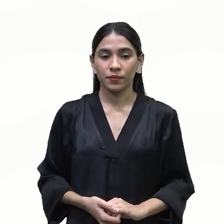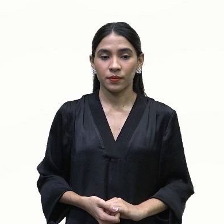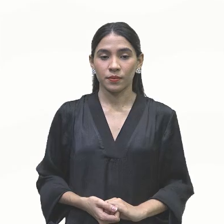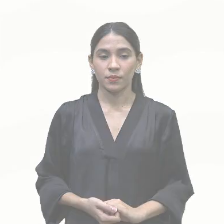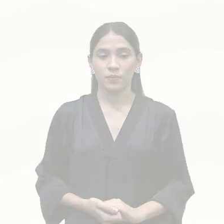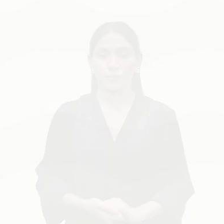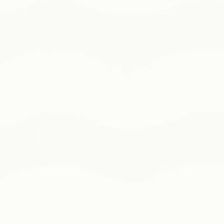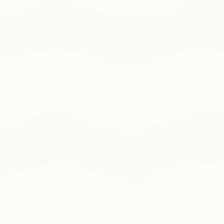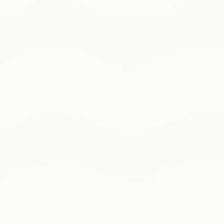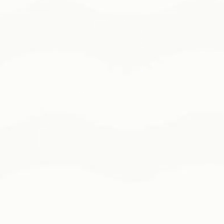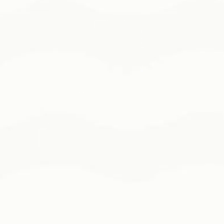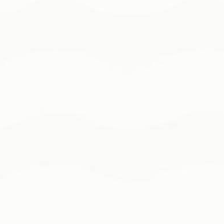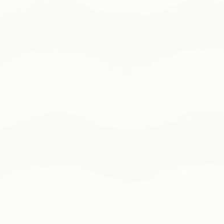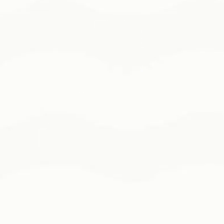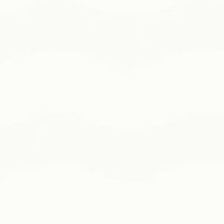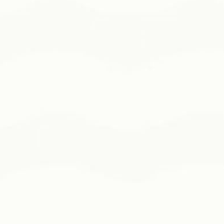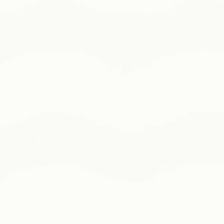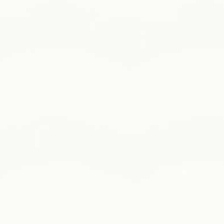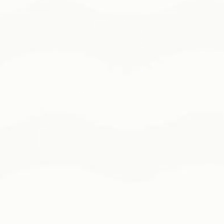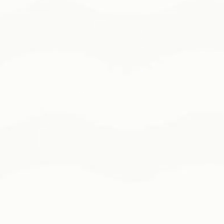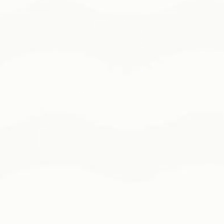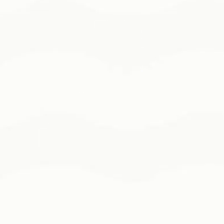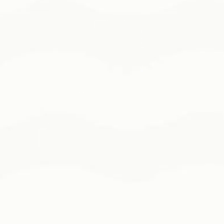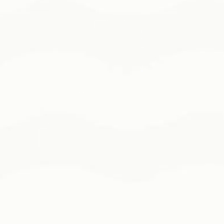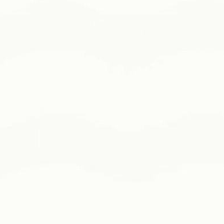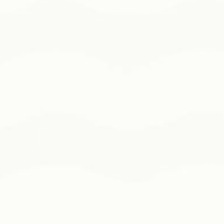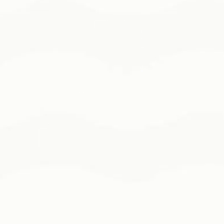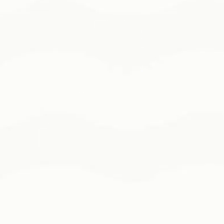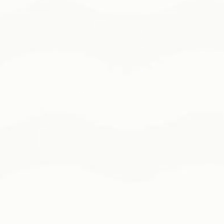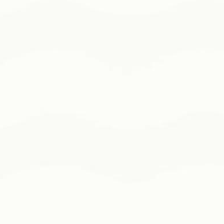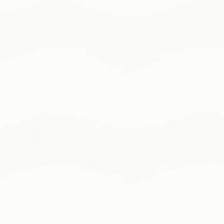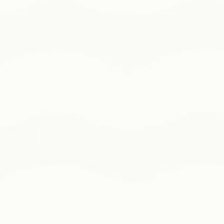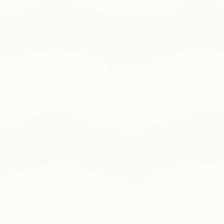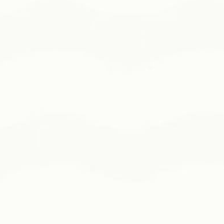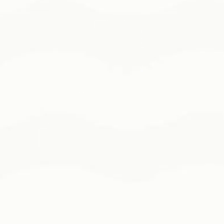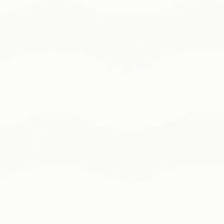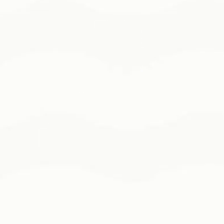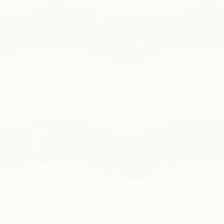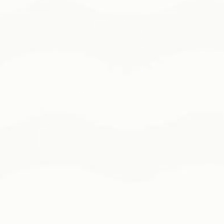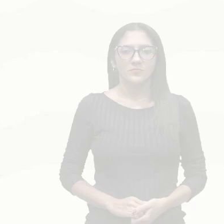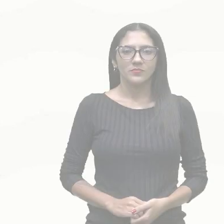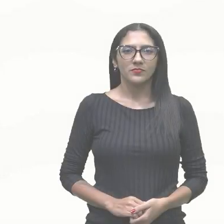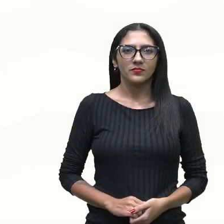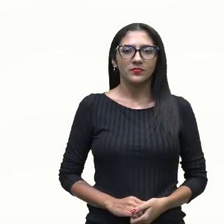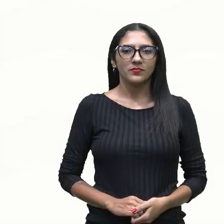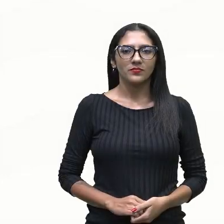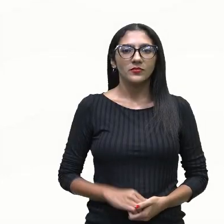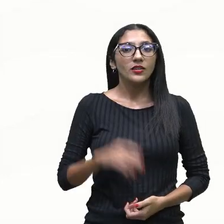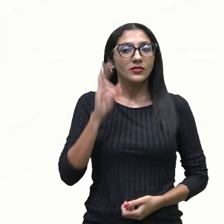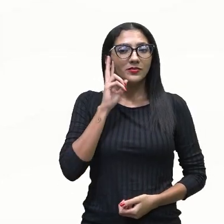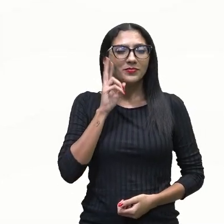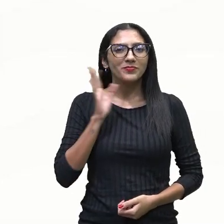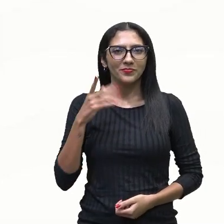informação aqui, que é justamente o que acabamos de falar. O valor das parcelas é descontado em folha antes mesmo